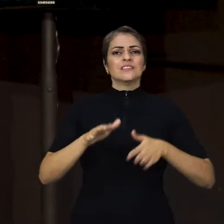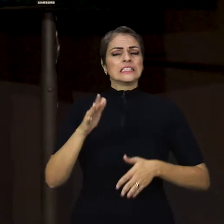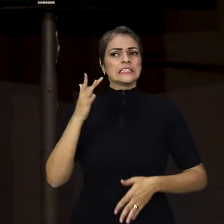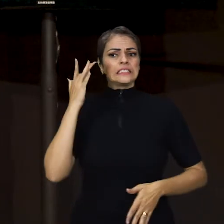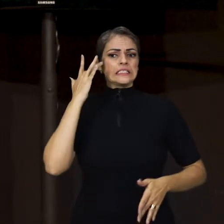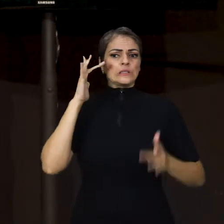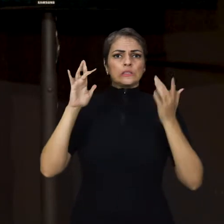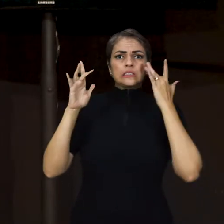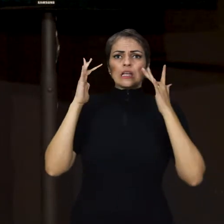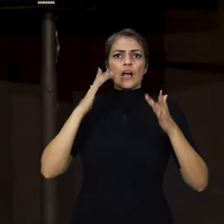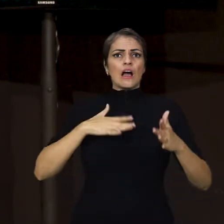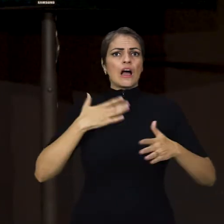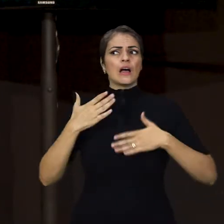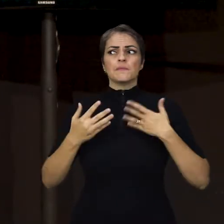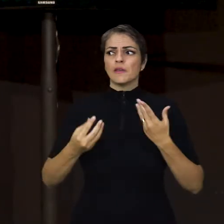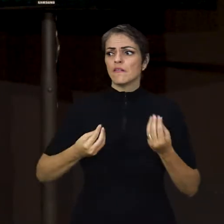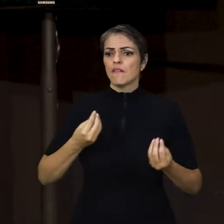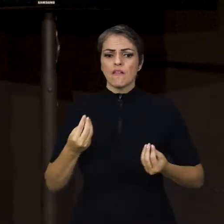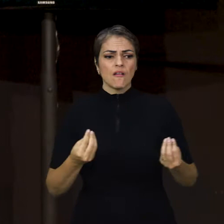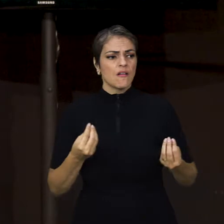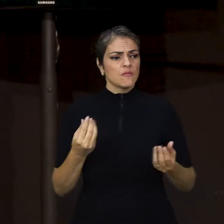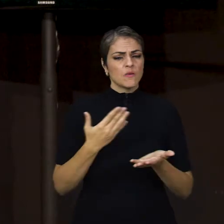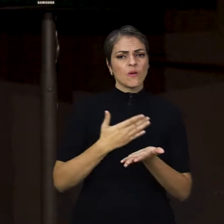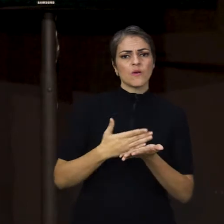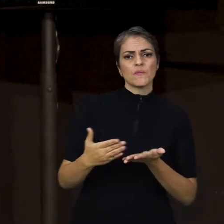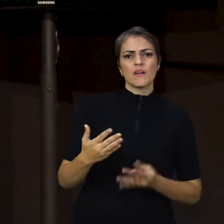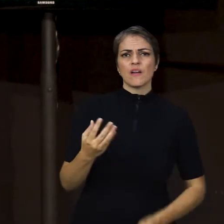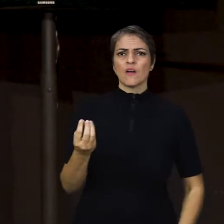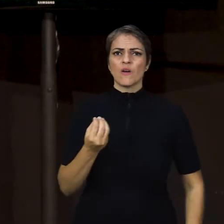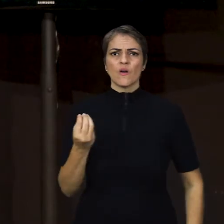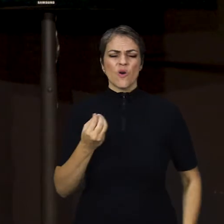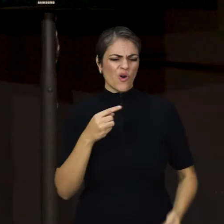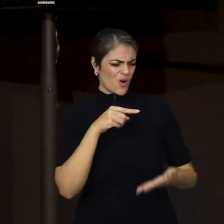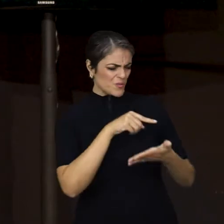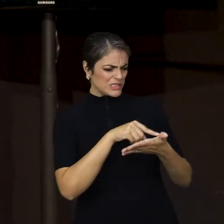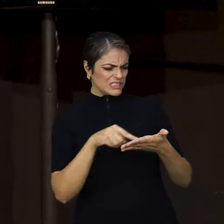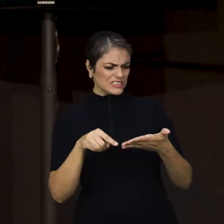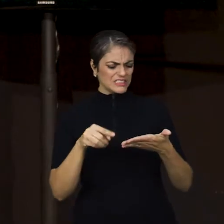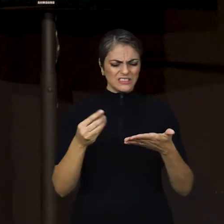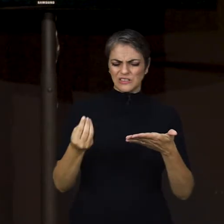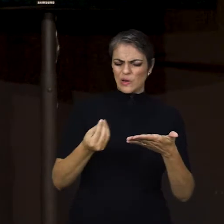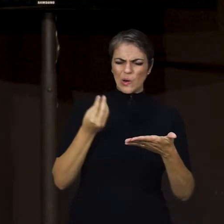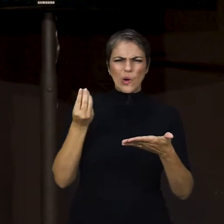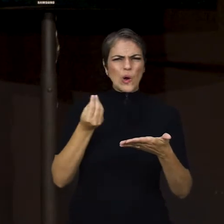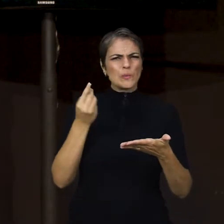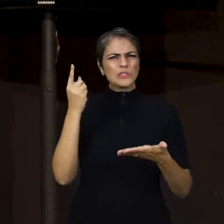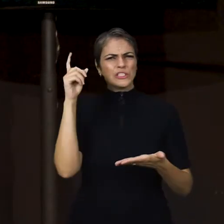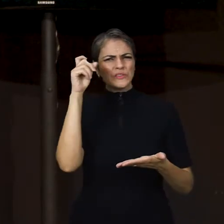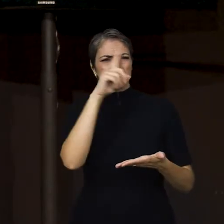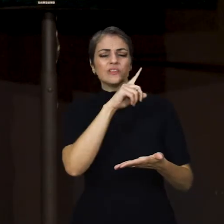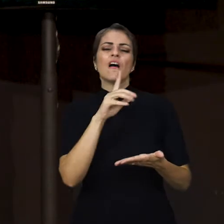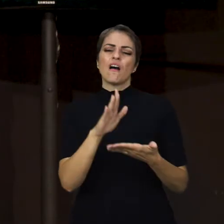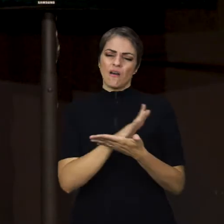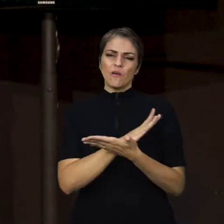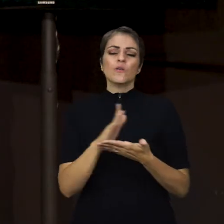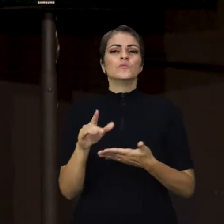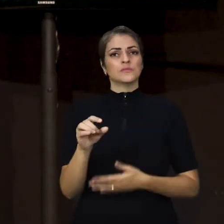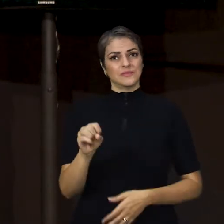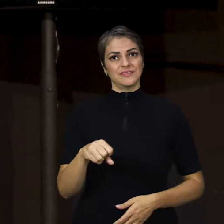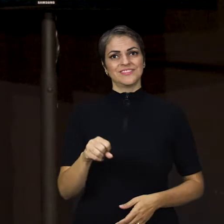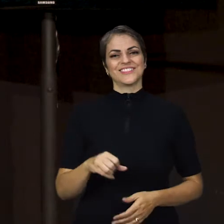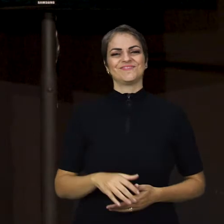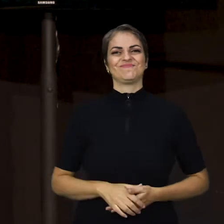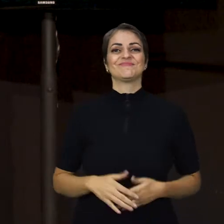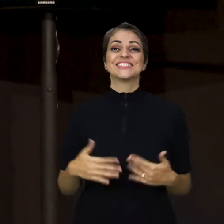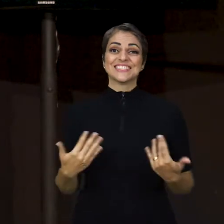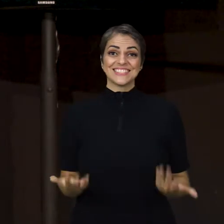muito bem por onde começar, de que maneira interpretar certas passagens que são particularmente difíceis. E o objetivo desse curso,